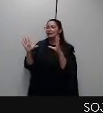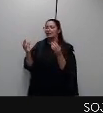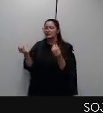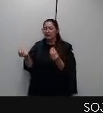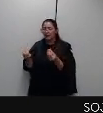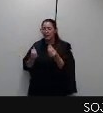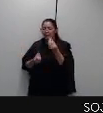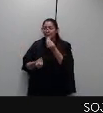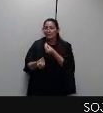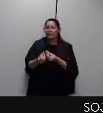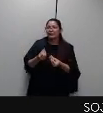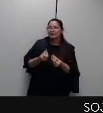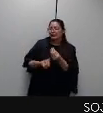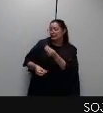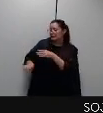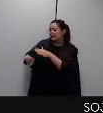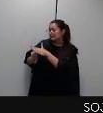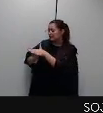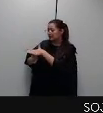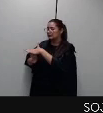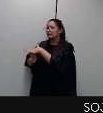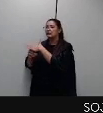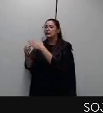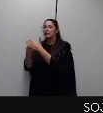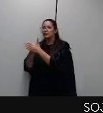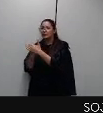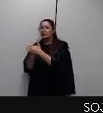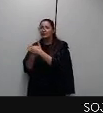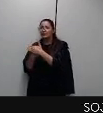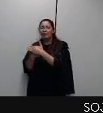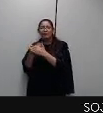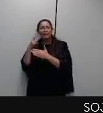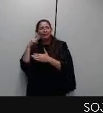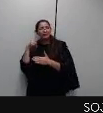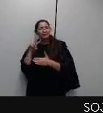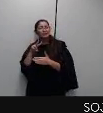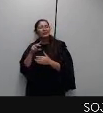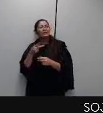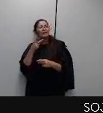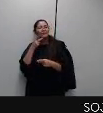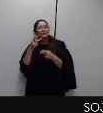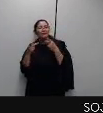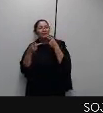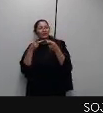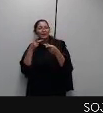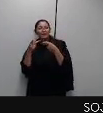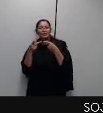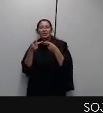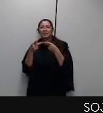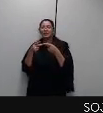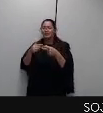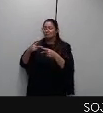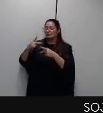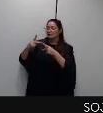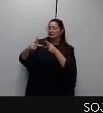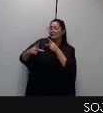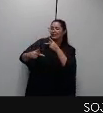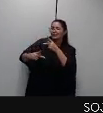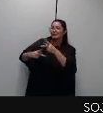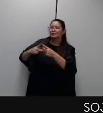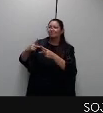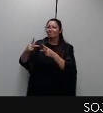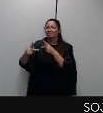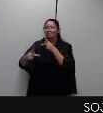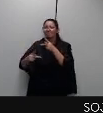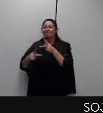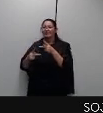empresa o contexto também a porta reflexões do que tens ao aperfeiçoamento da processualística envolvendo a coexistência